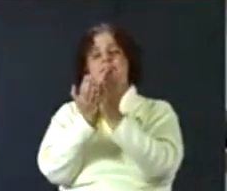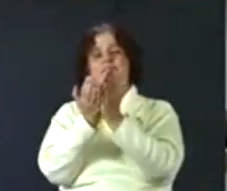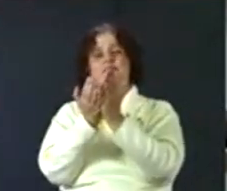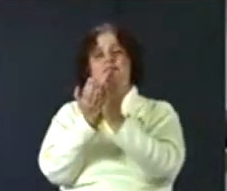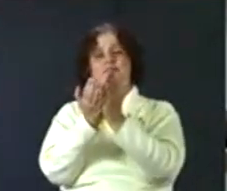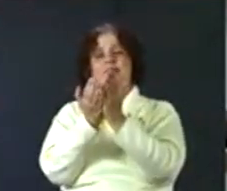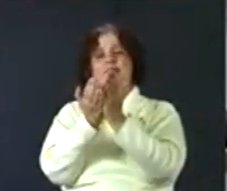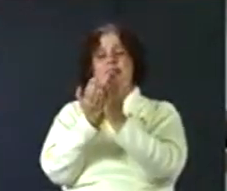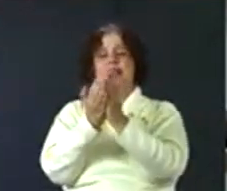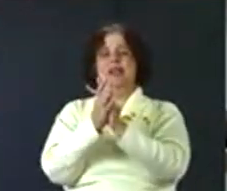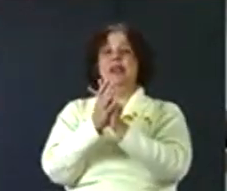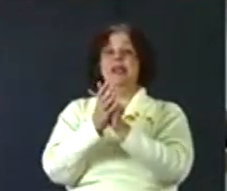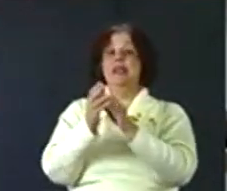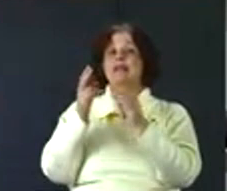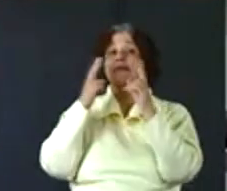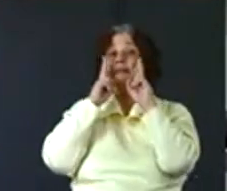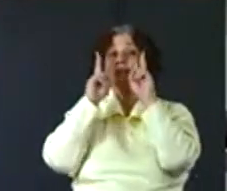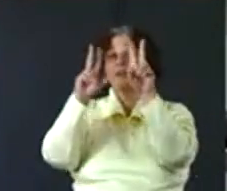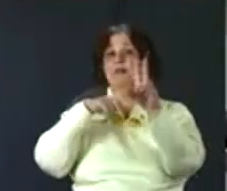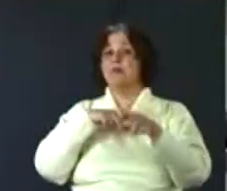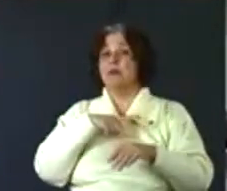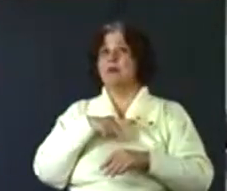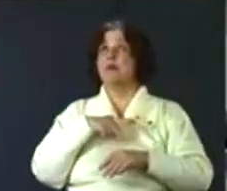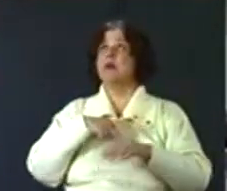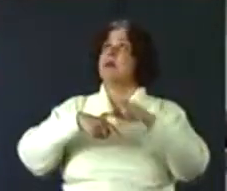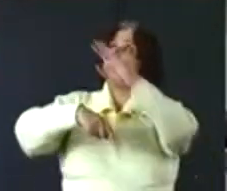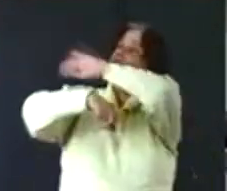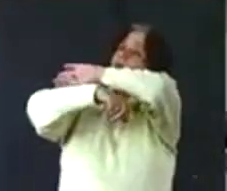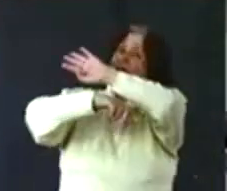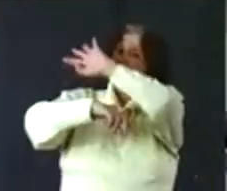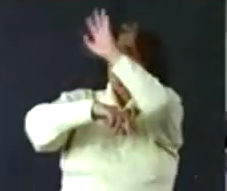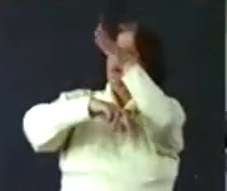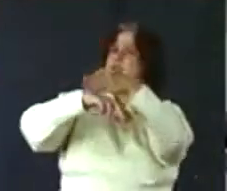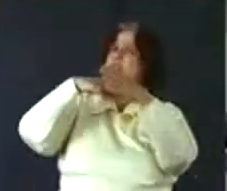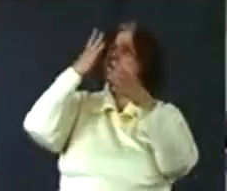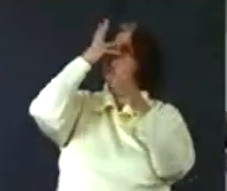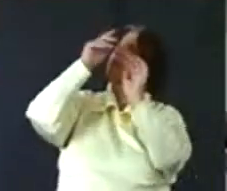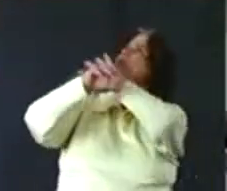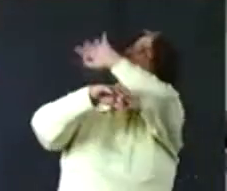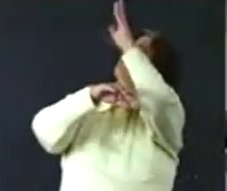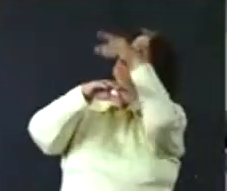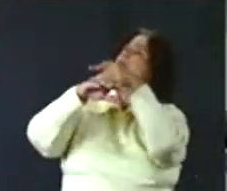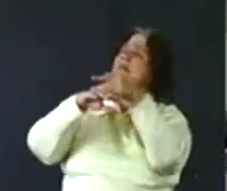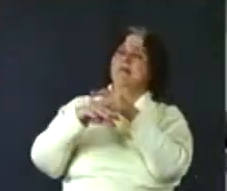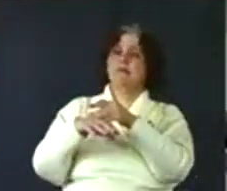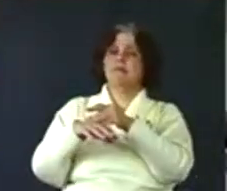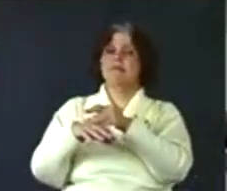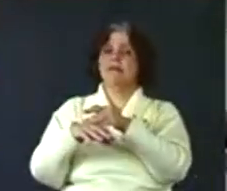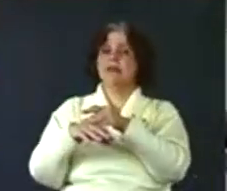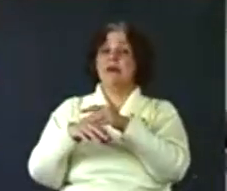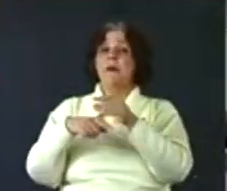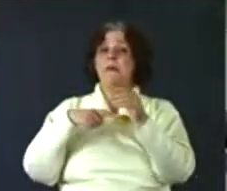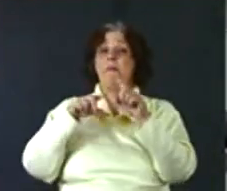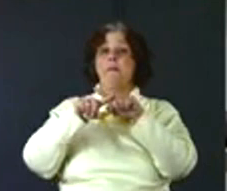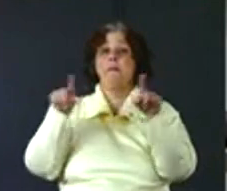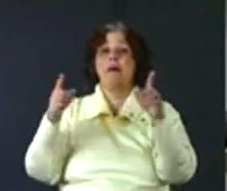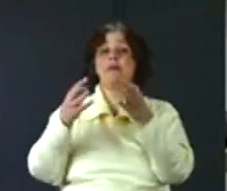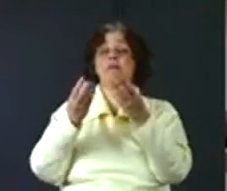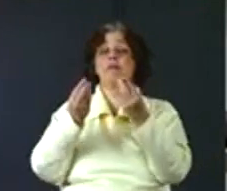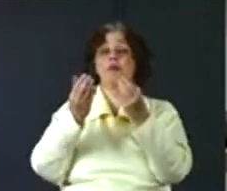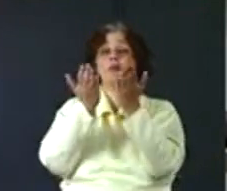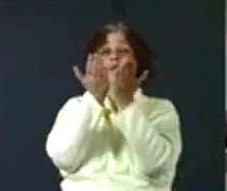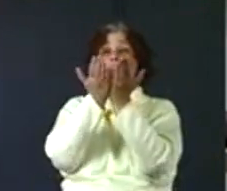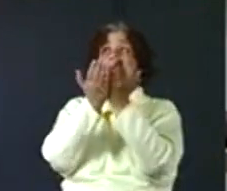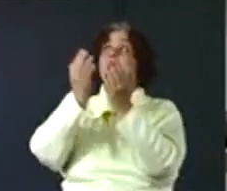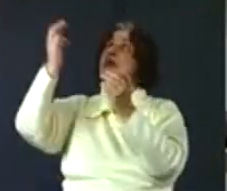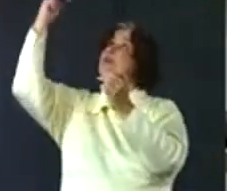monte abaixo, foram martirizados. Você sabe que um dos bispos, um dos pastores dessa igreja foi Policarpo. E